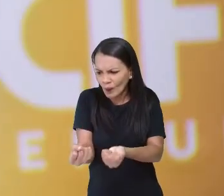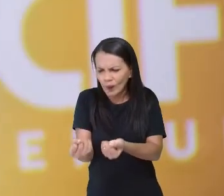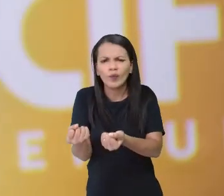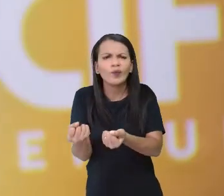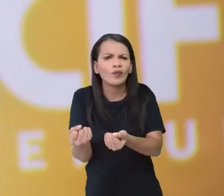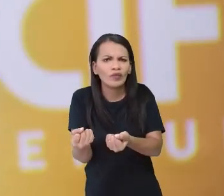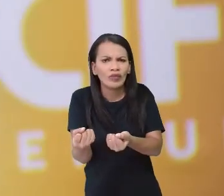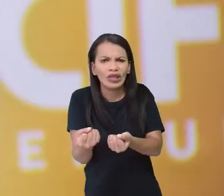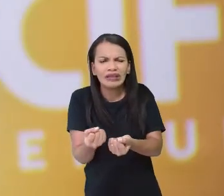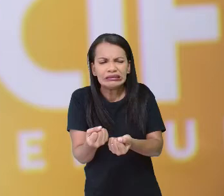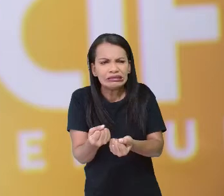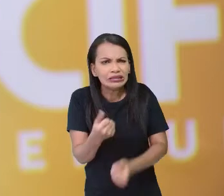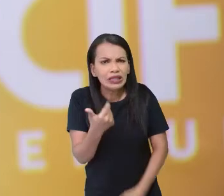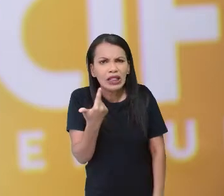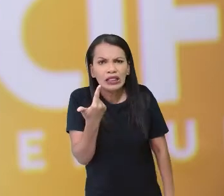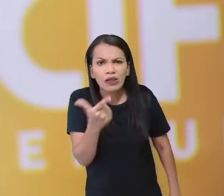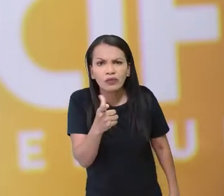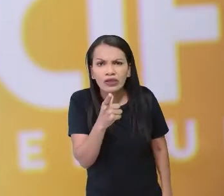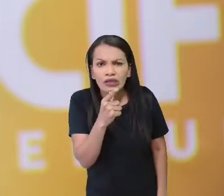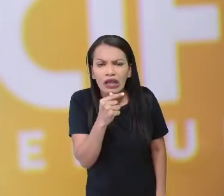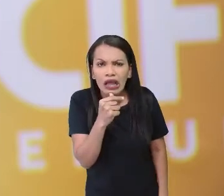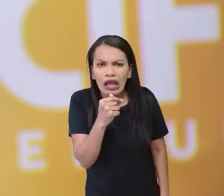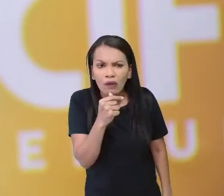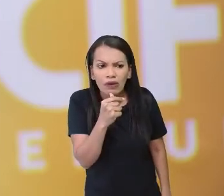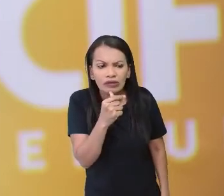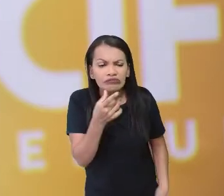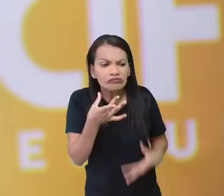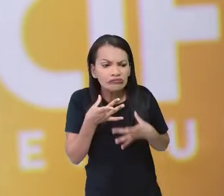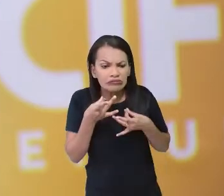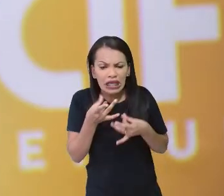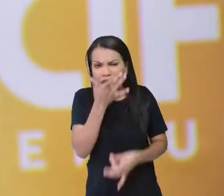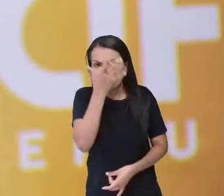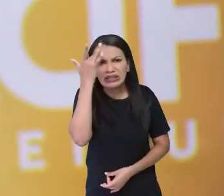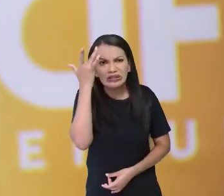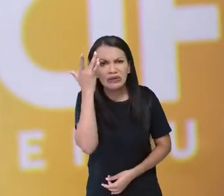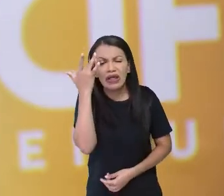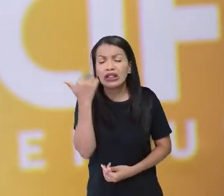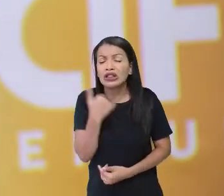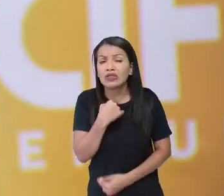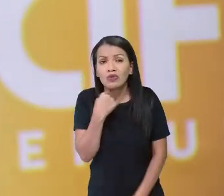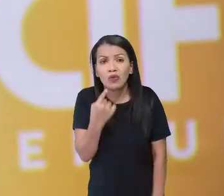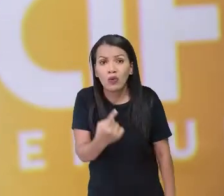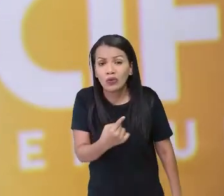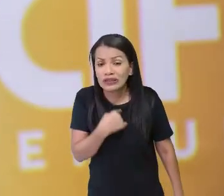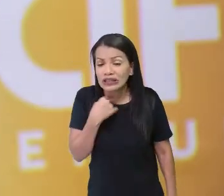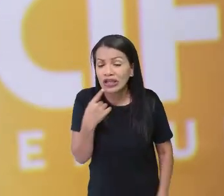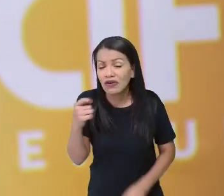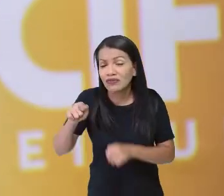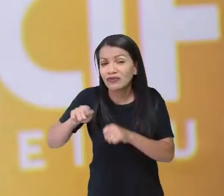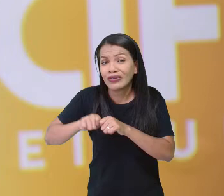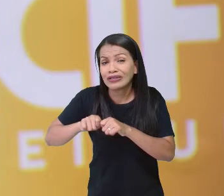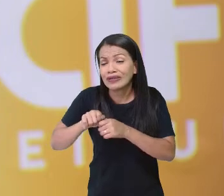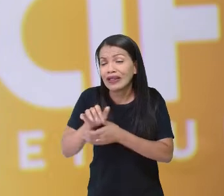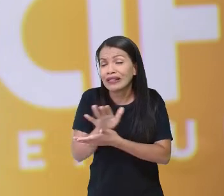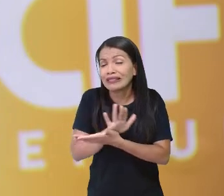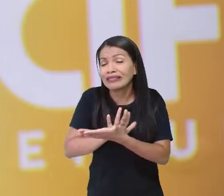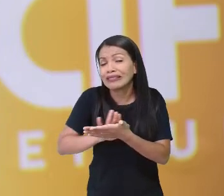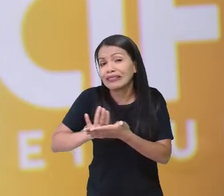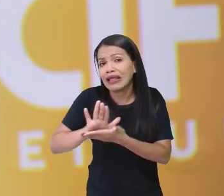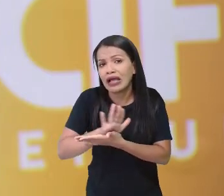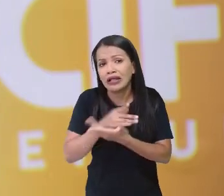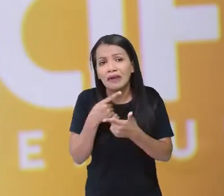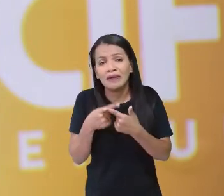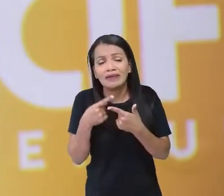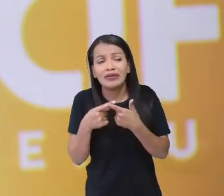Ninguém conseguia fazer nada e as pessoas viam que a morte estava bem próxima delas, porque